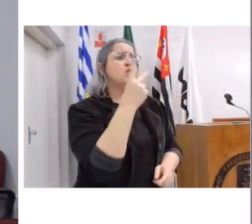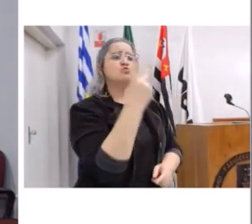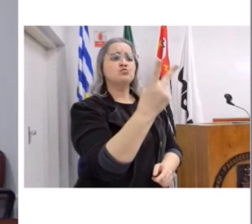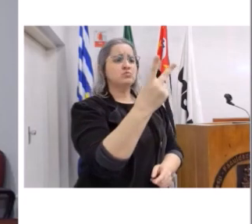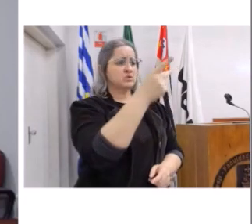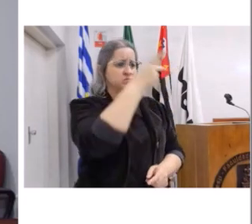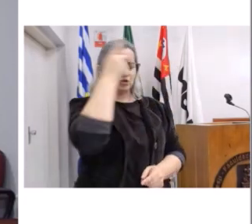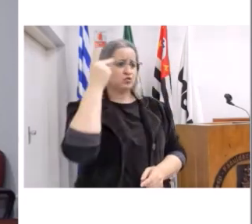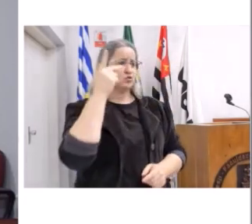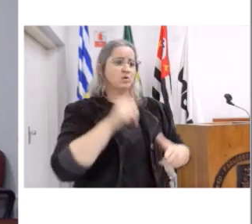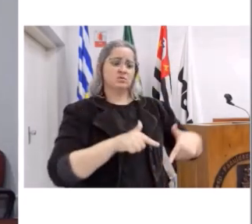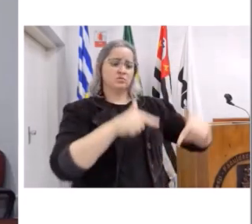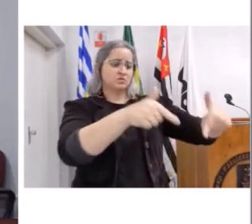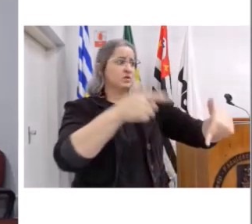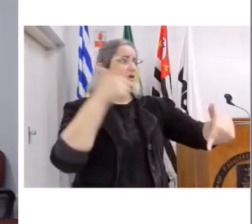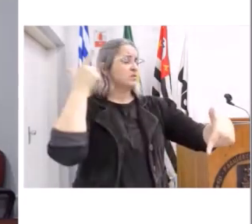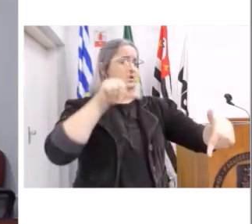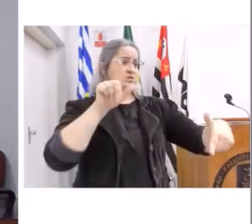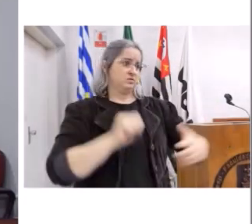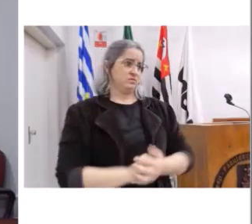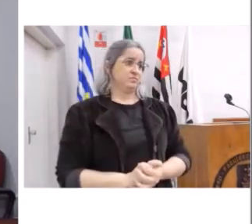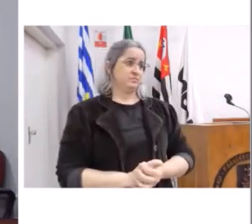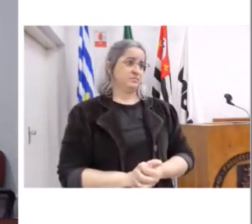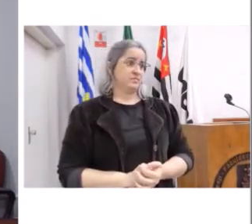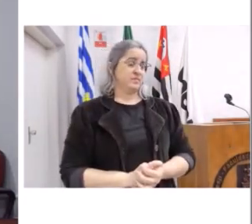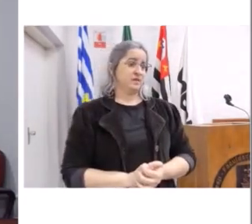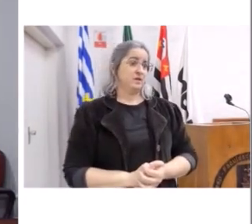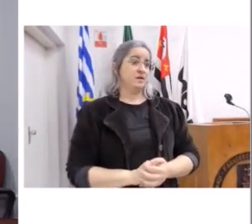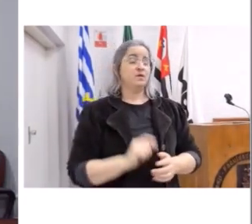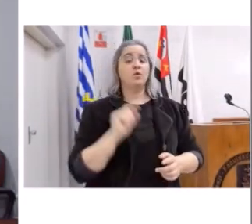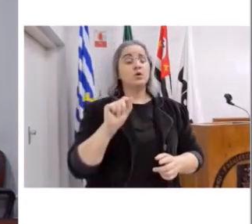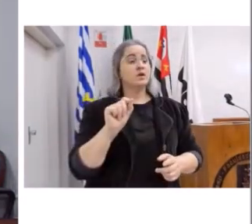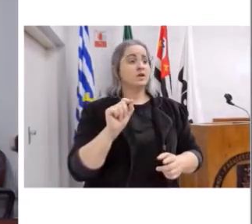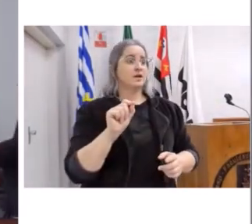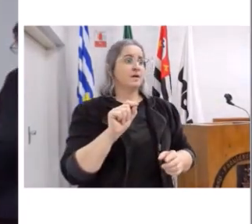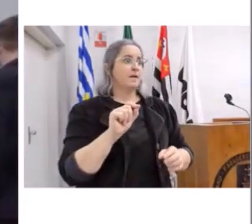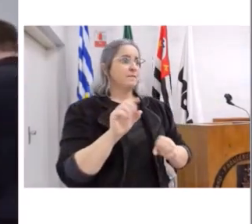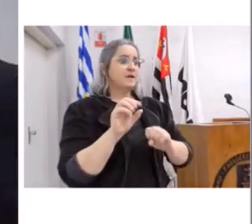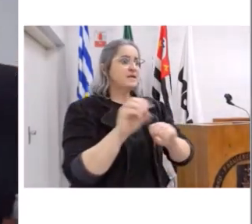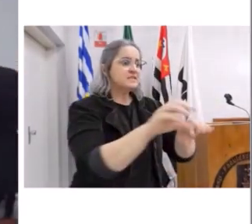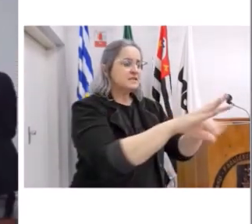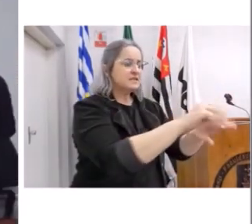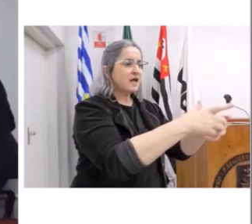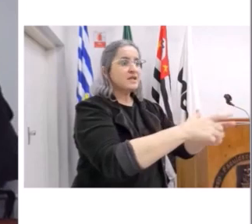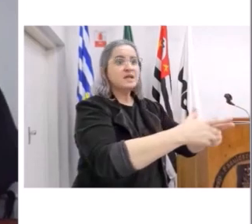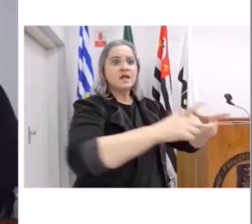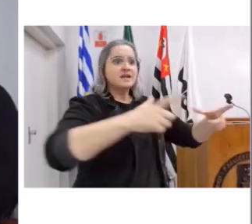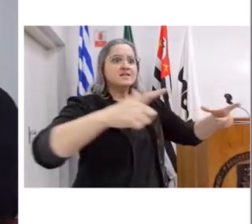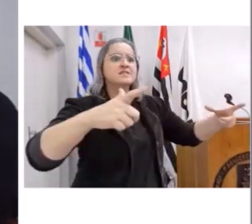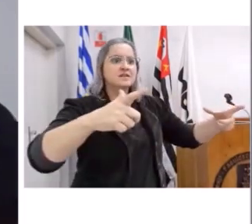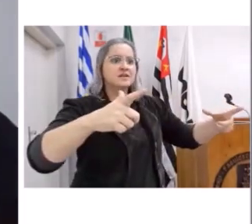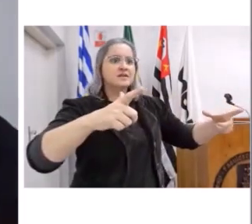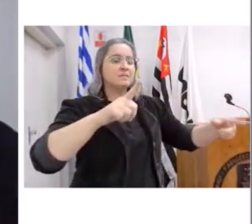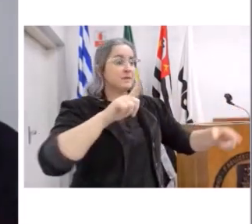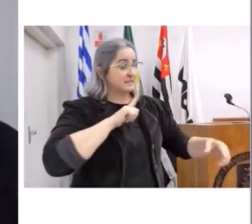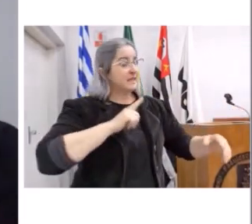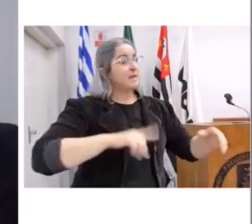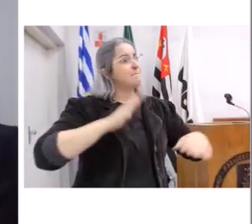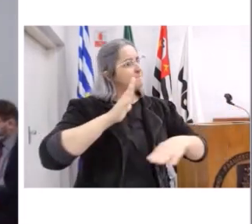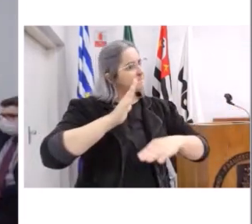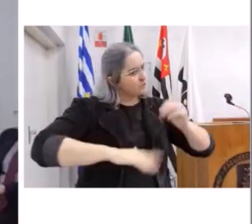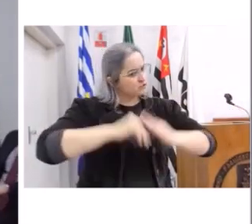adquirido essa certificação, na proposta de fazer multiplicação de capital intelectual, né? De fazer mais